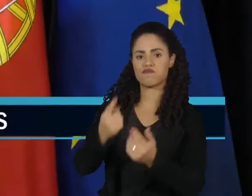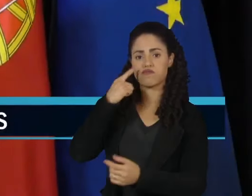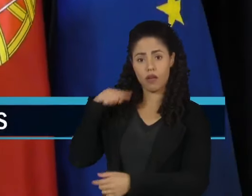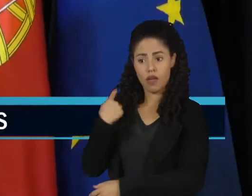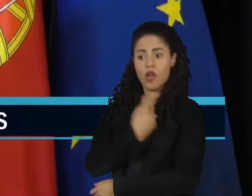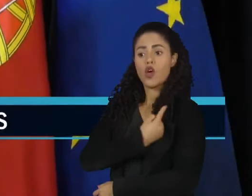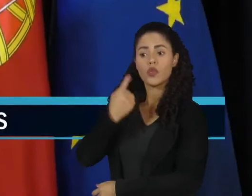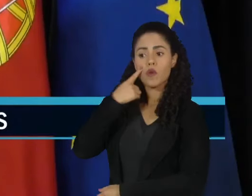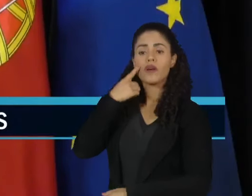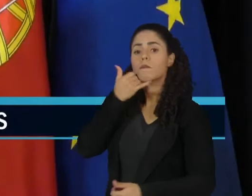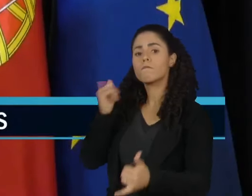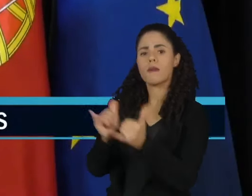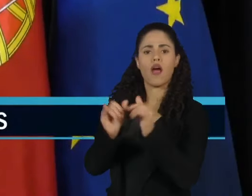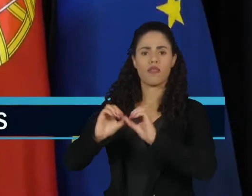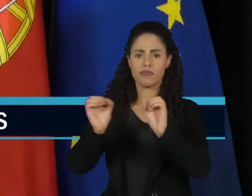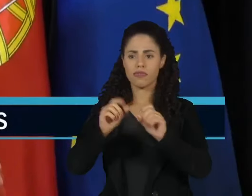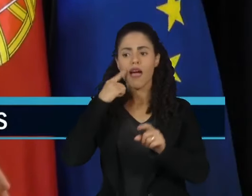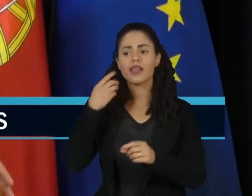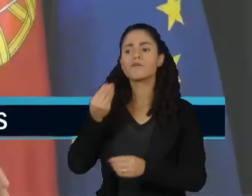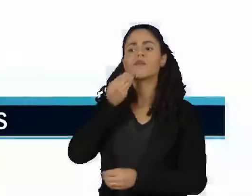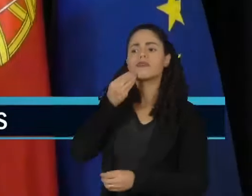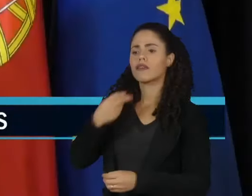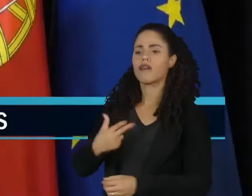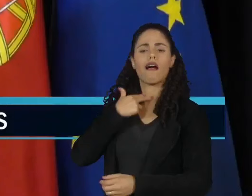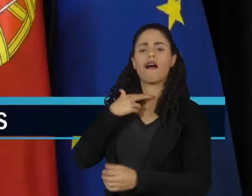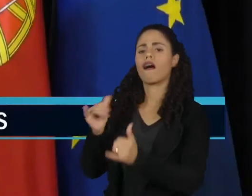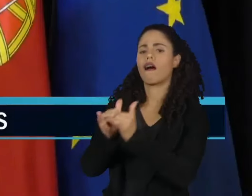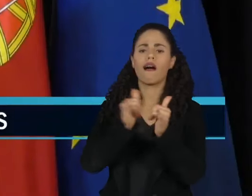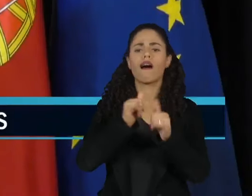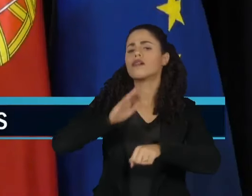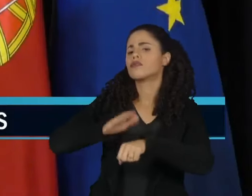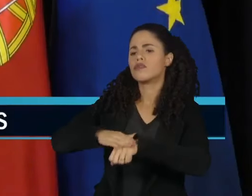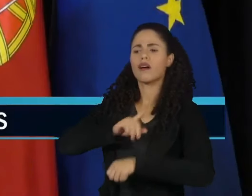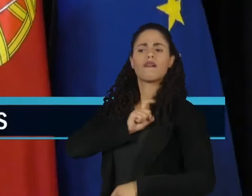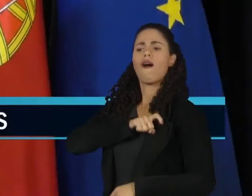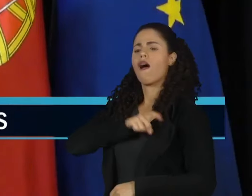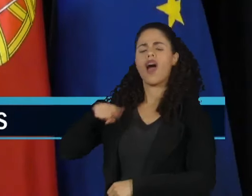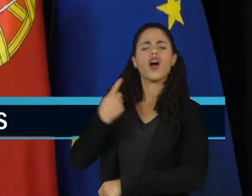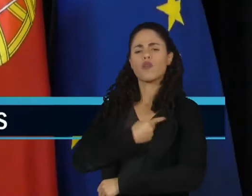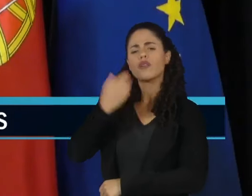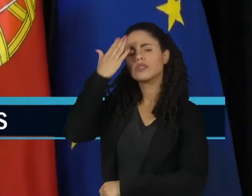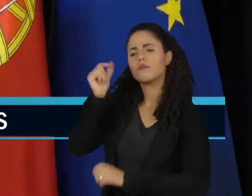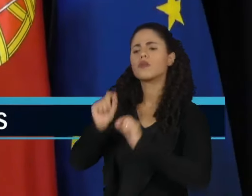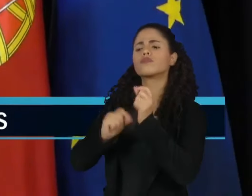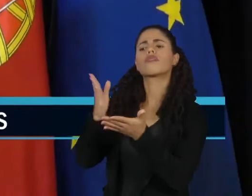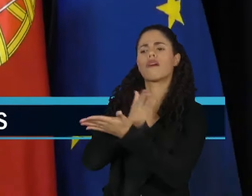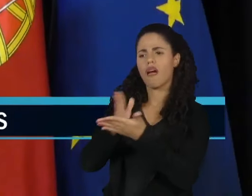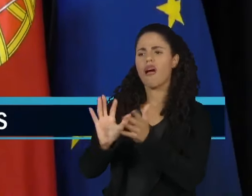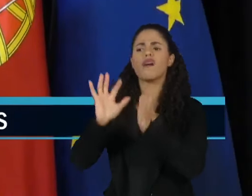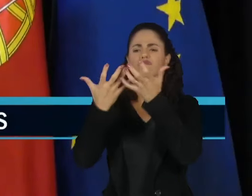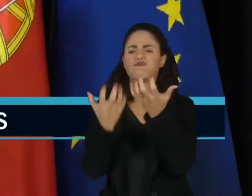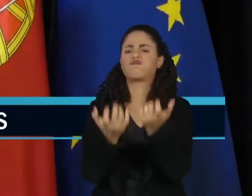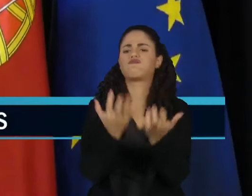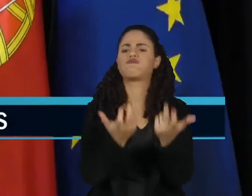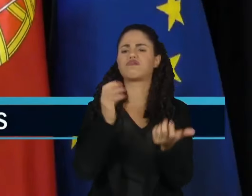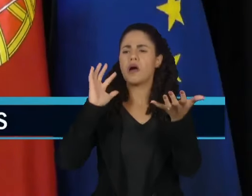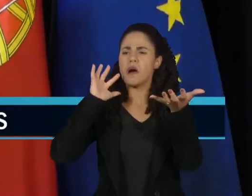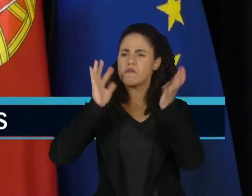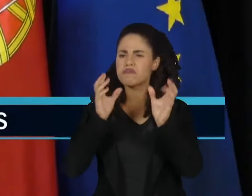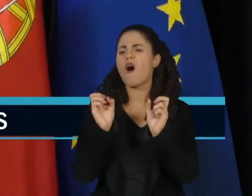podemos perdoar a quem não tem perdão. Sabemos que há fenómenos naturais e sabemos que há circunstâncias de